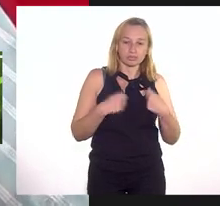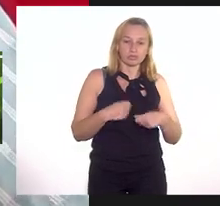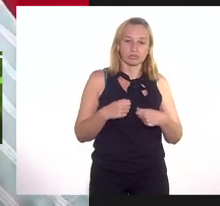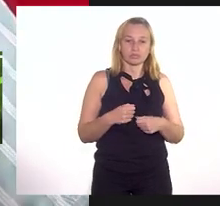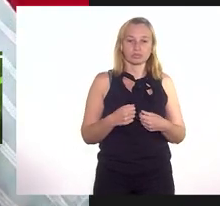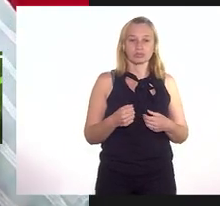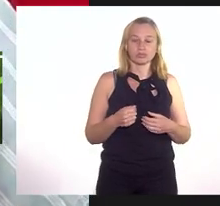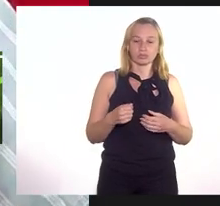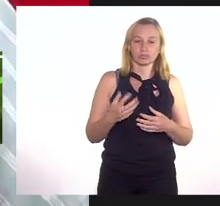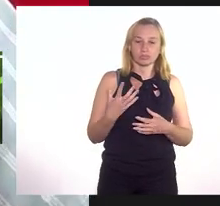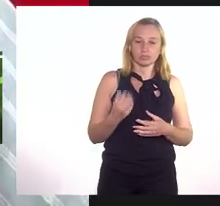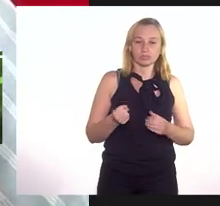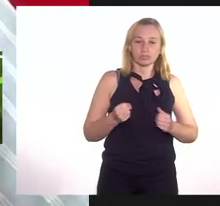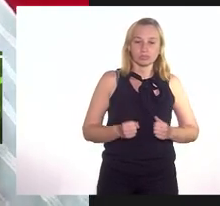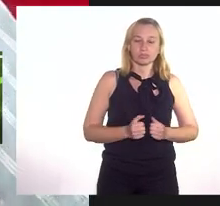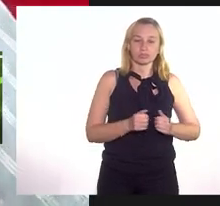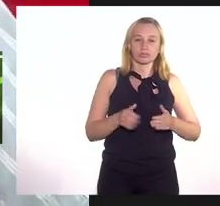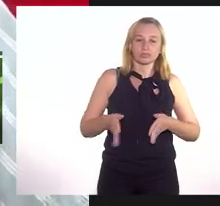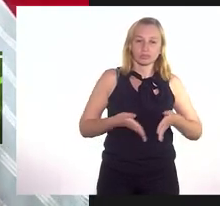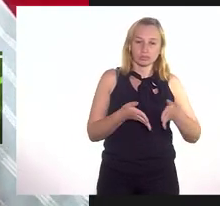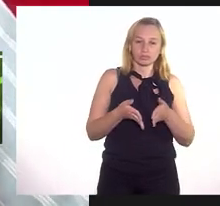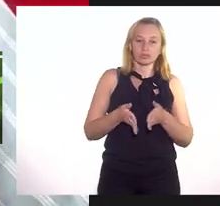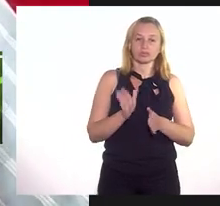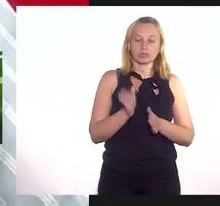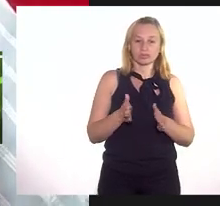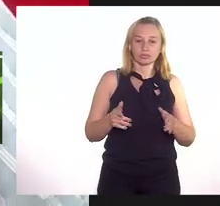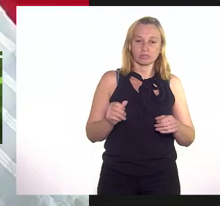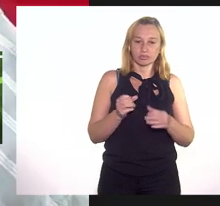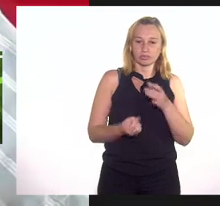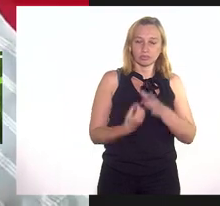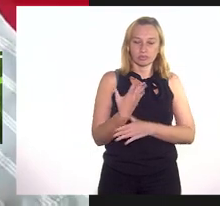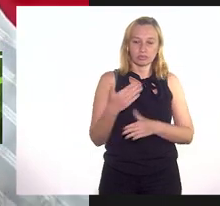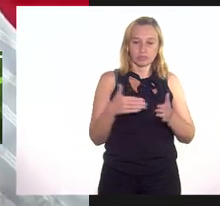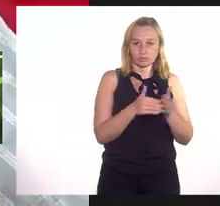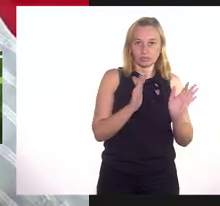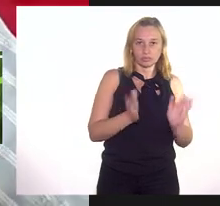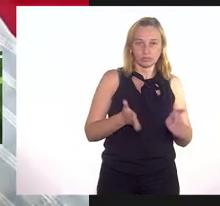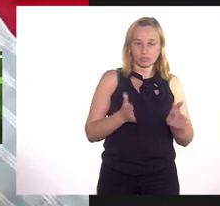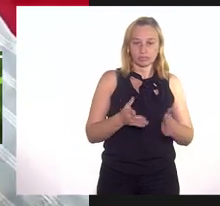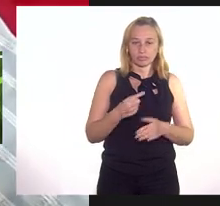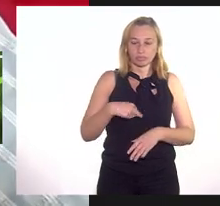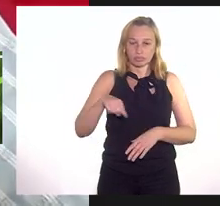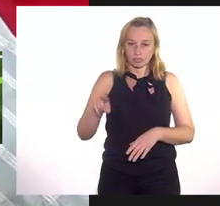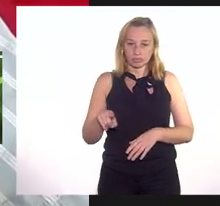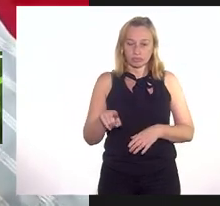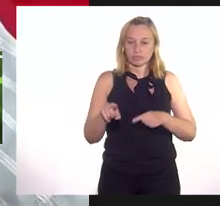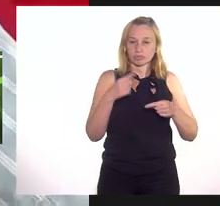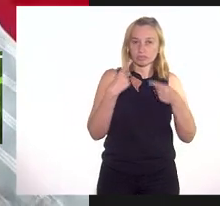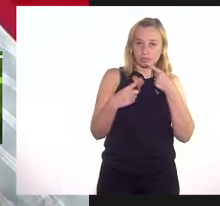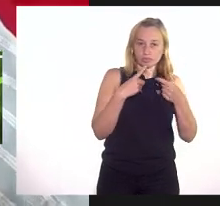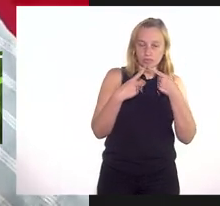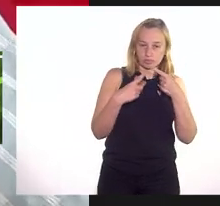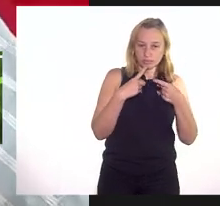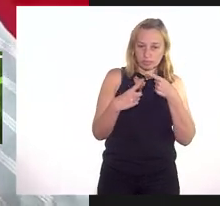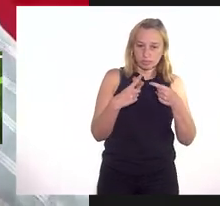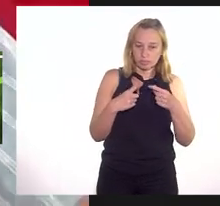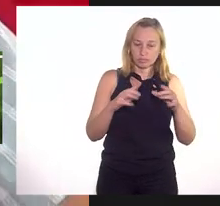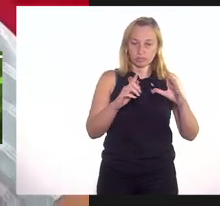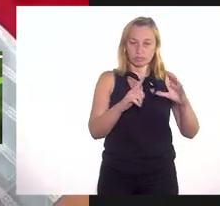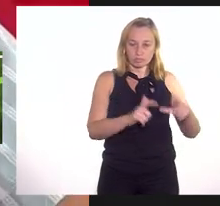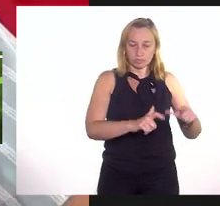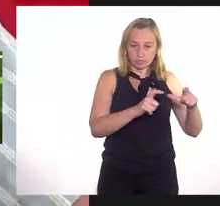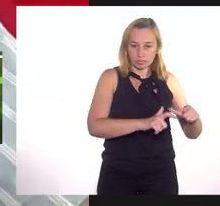considerar toda essa caminhada que já foi feita até aqui. Foi lá, inclusive, que foi discutida a habilitação desses centros,